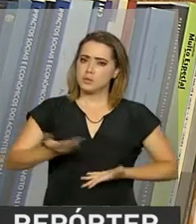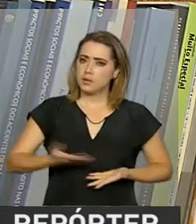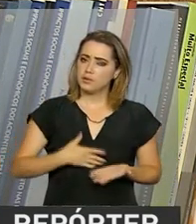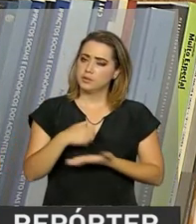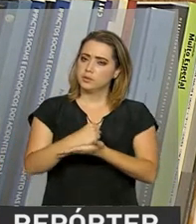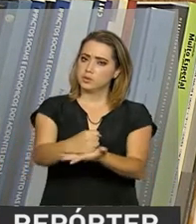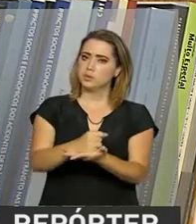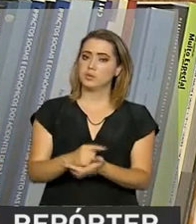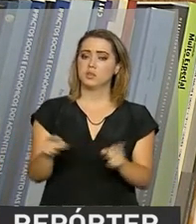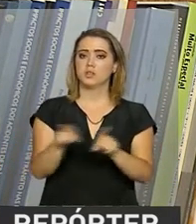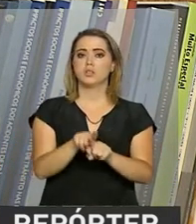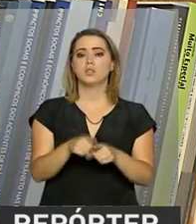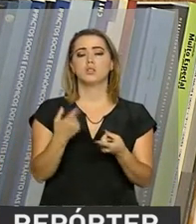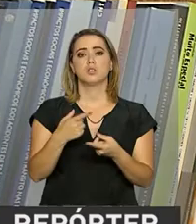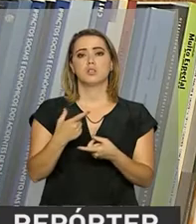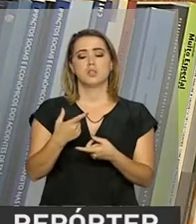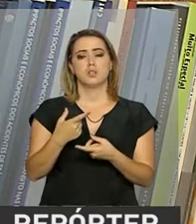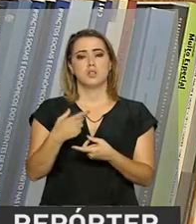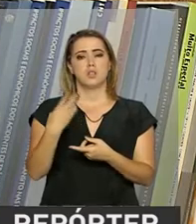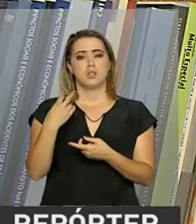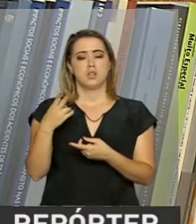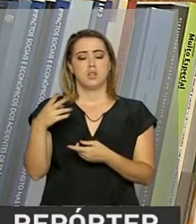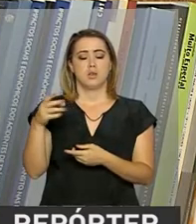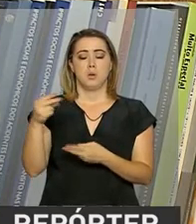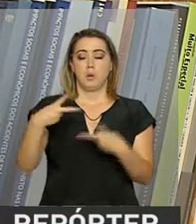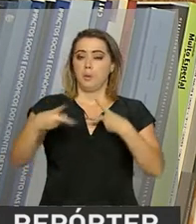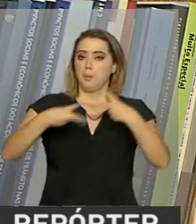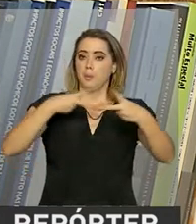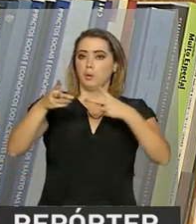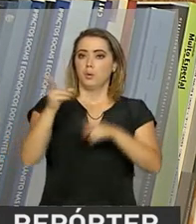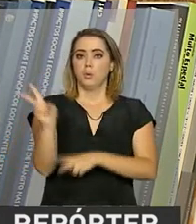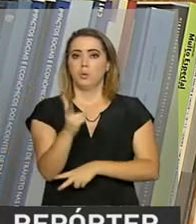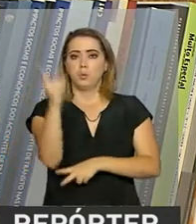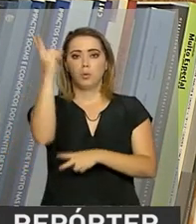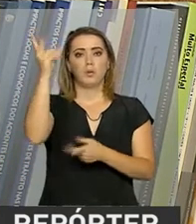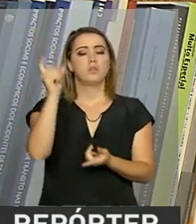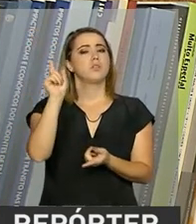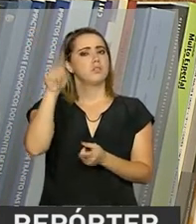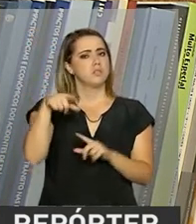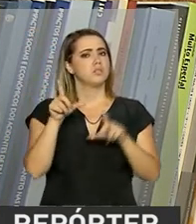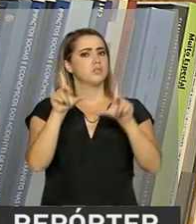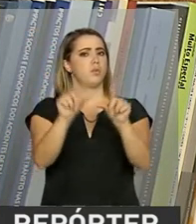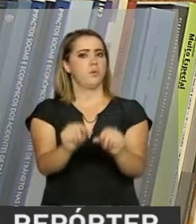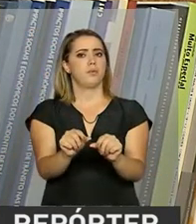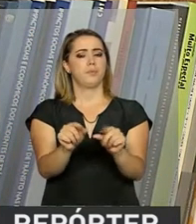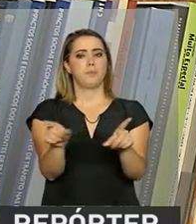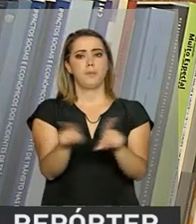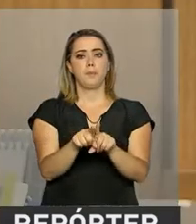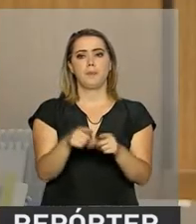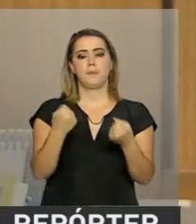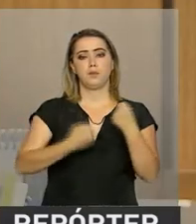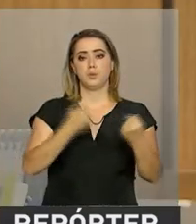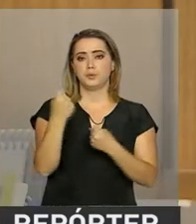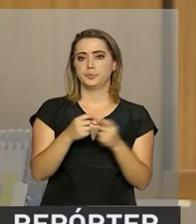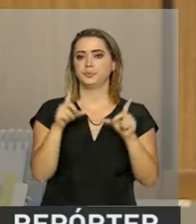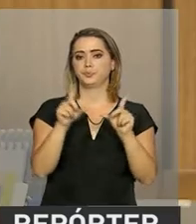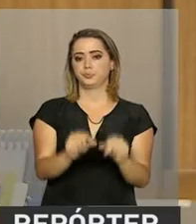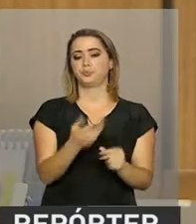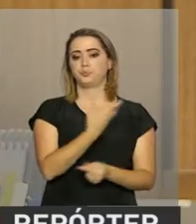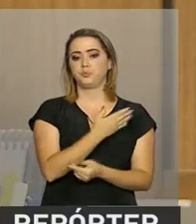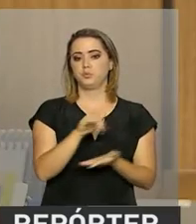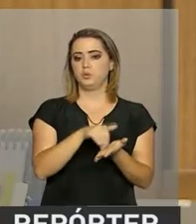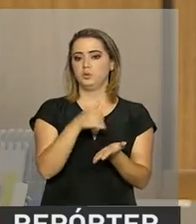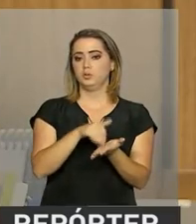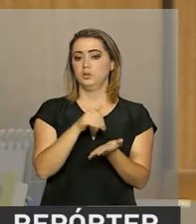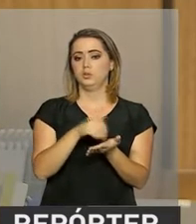você polui menos, porque você reduz carro. Um dos grandes poluidores hoje, né, no meio urbano é o automóvel. O secretário José